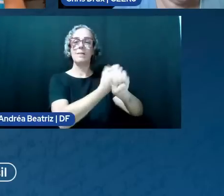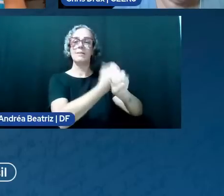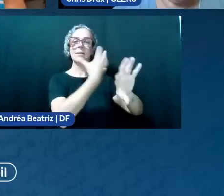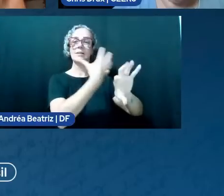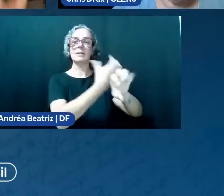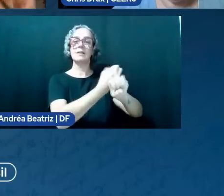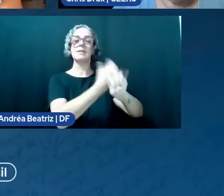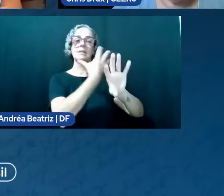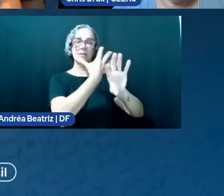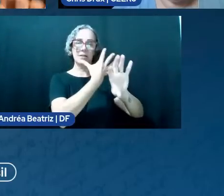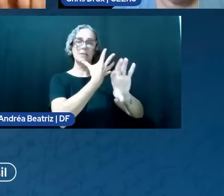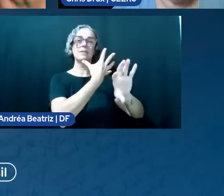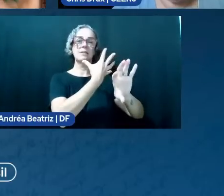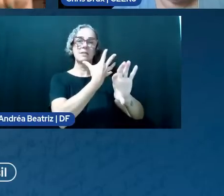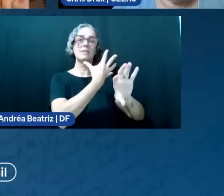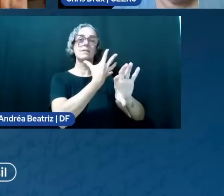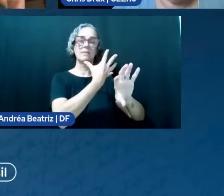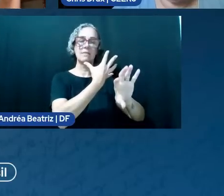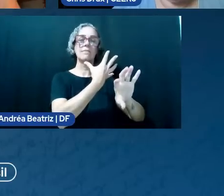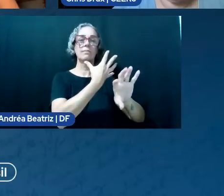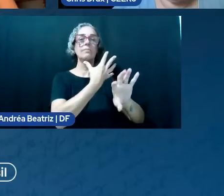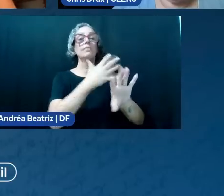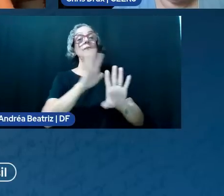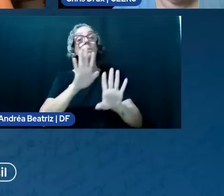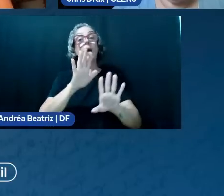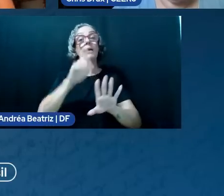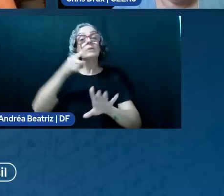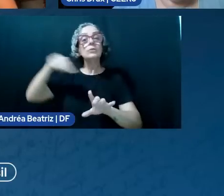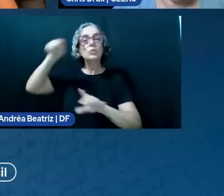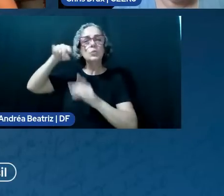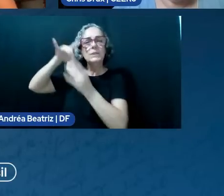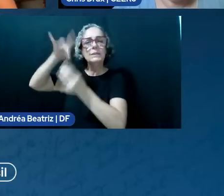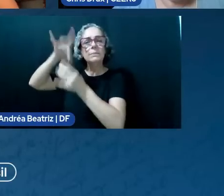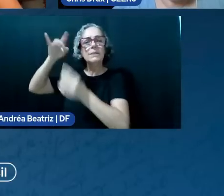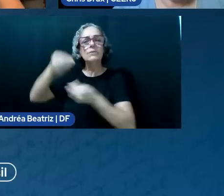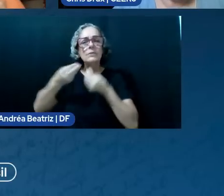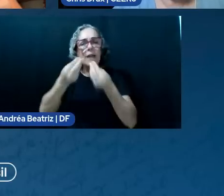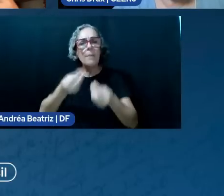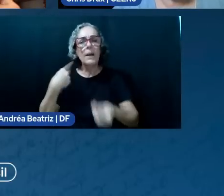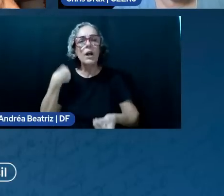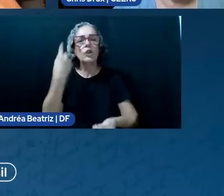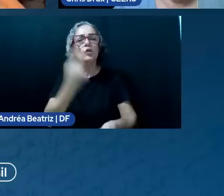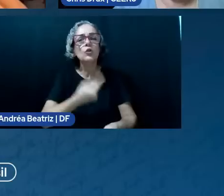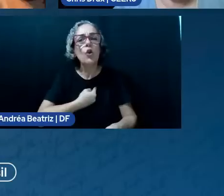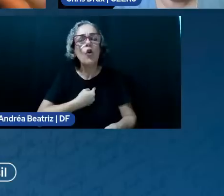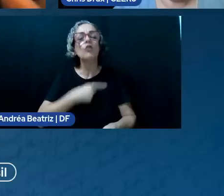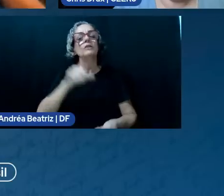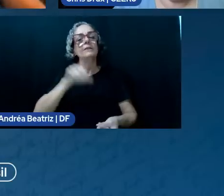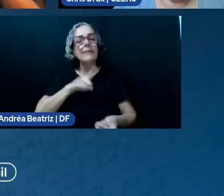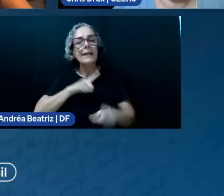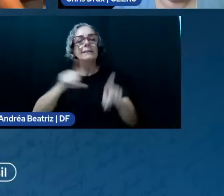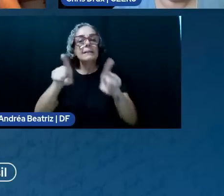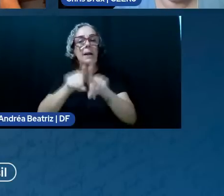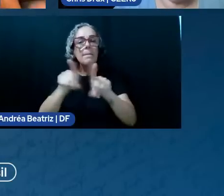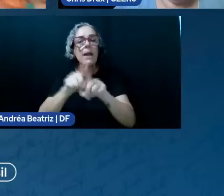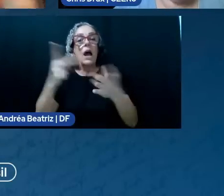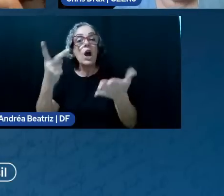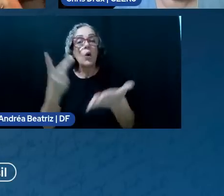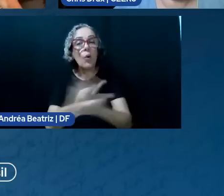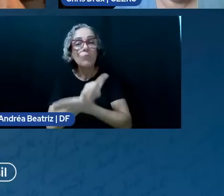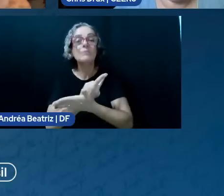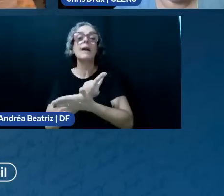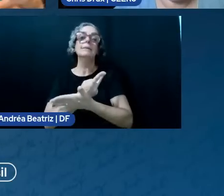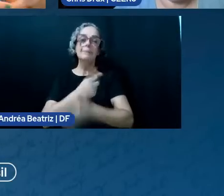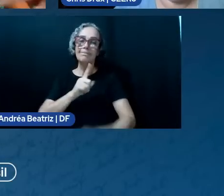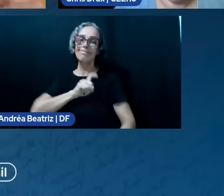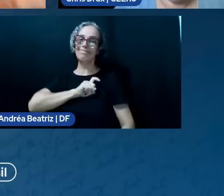para nos alertar que existem também a questão das fraudes, ou